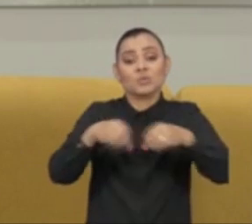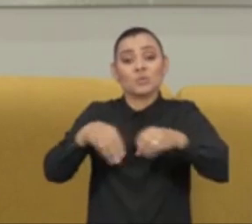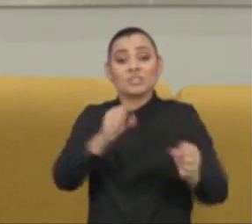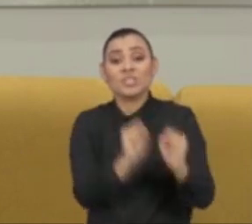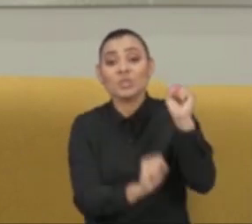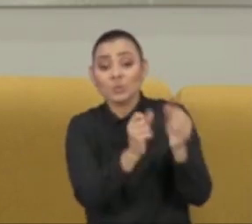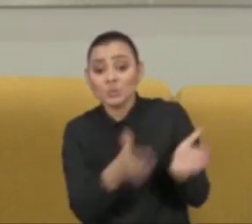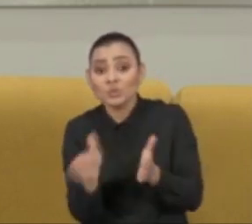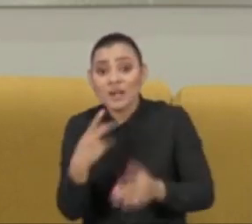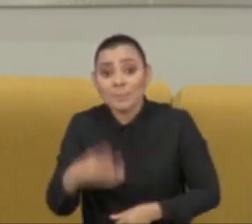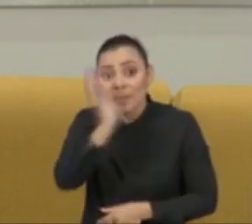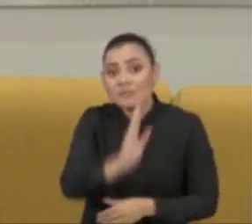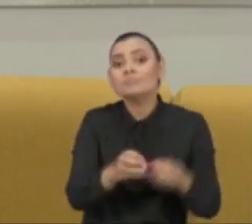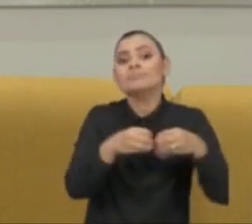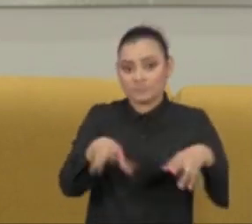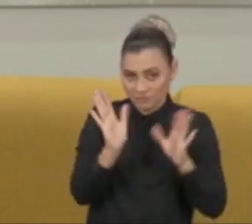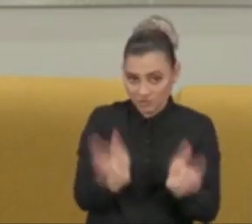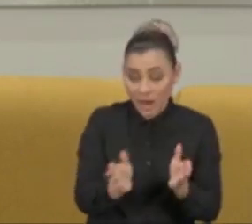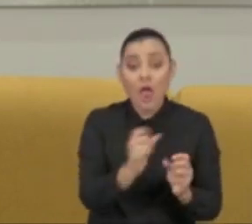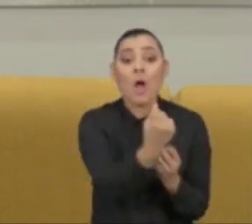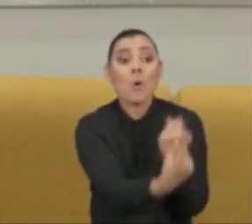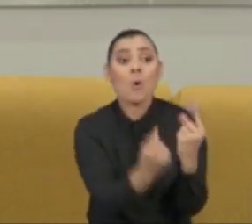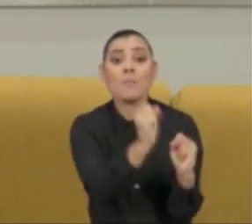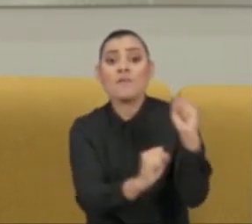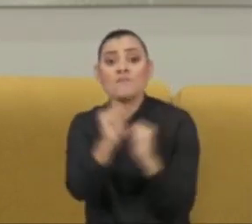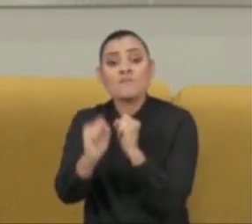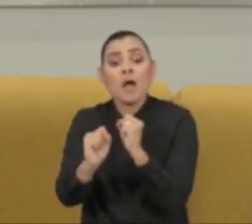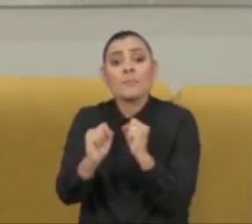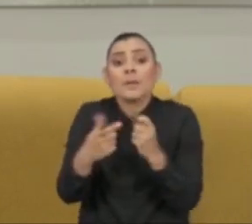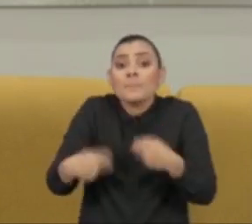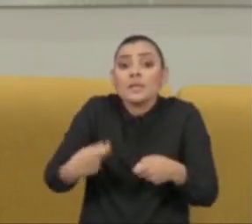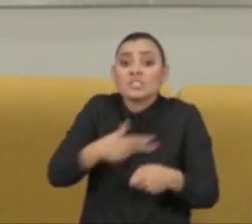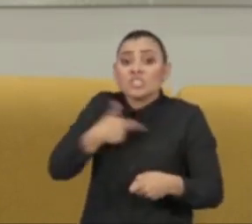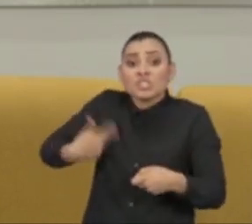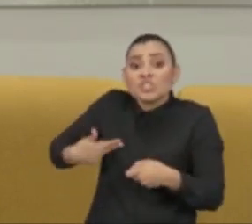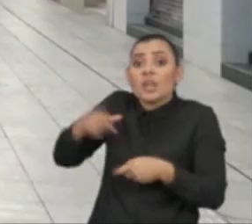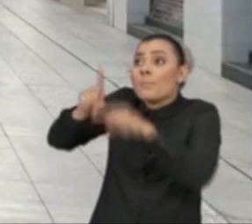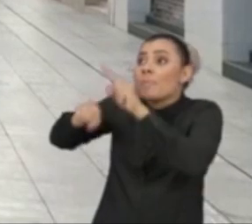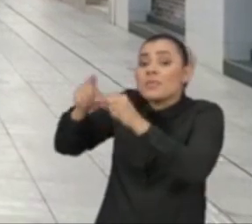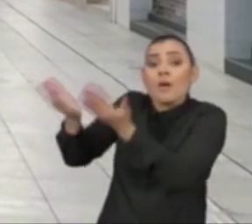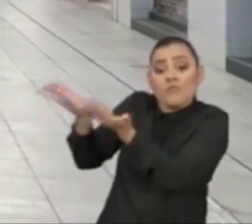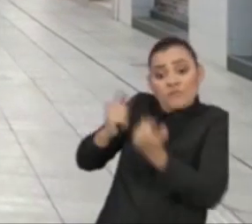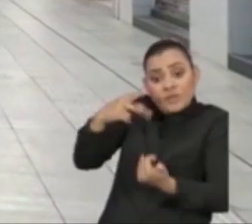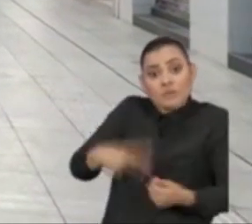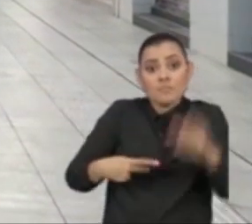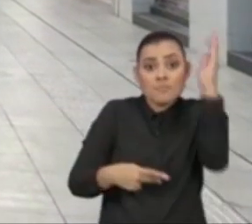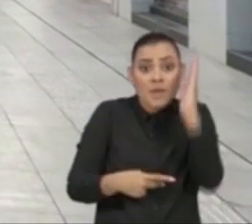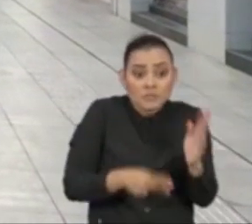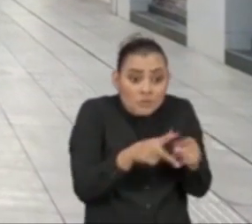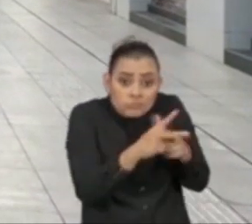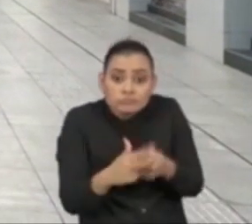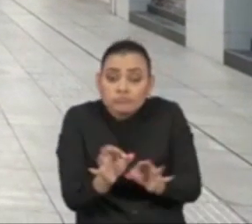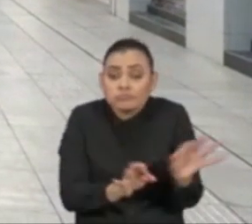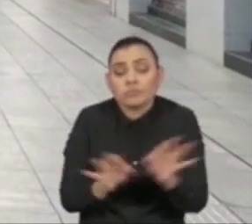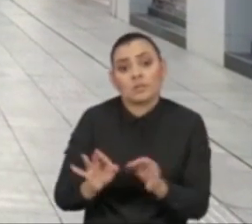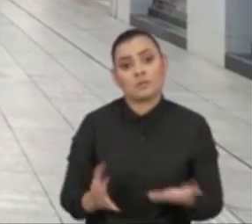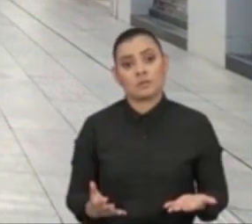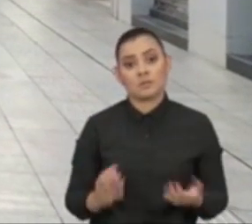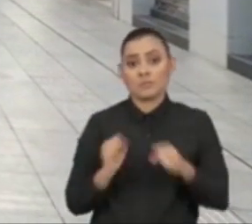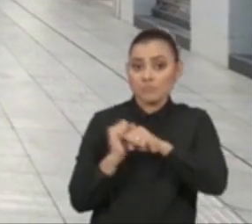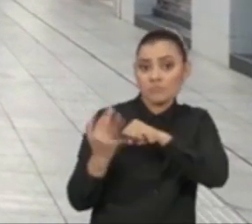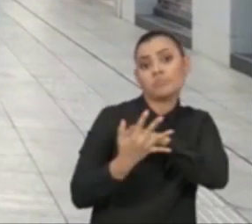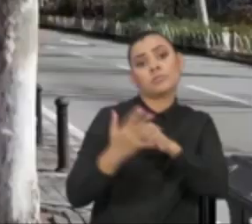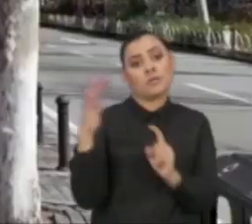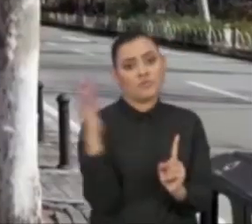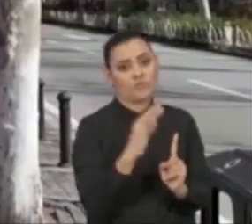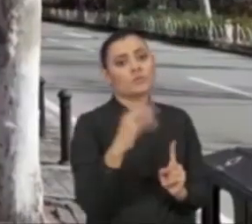indústria brasileira. Muitas fábricas dependem de peças fabricadas na China. O Covid-19 atingiu em